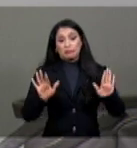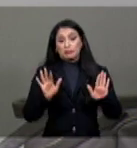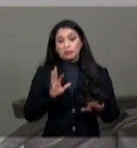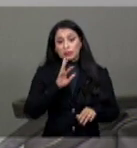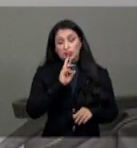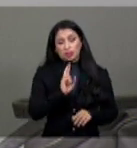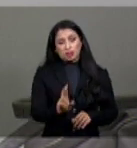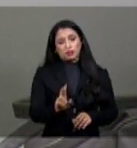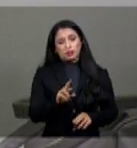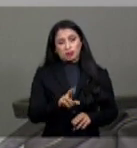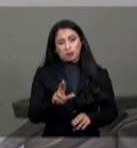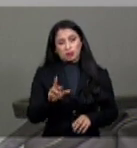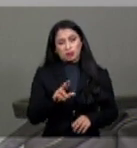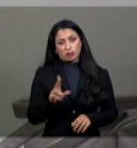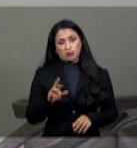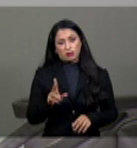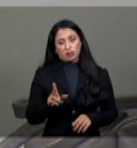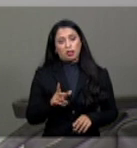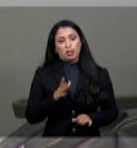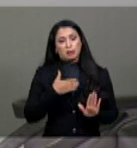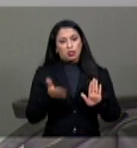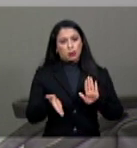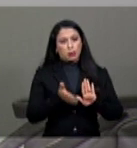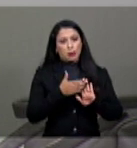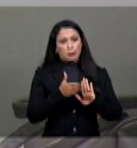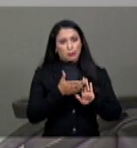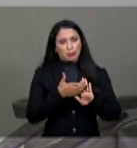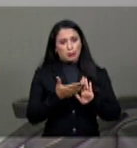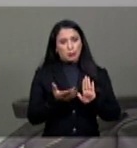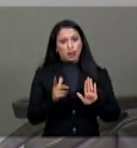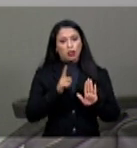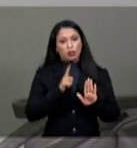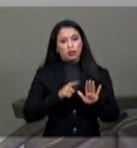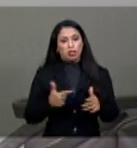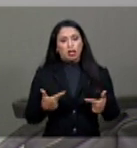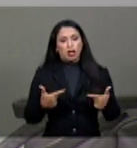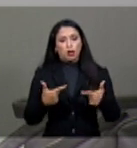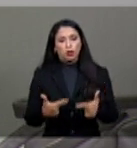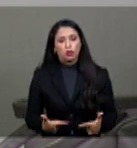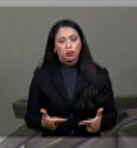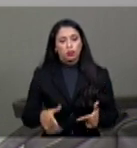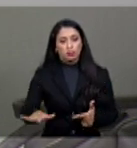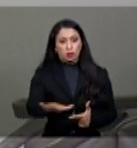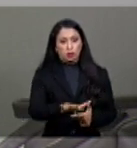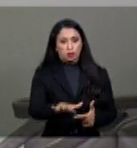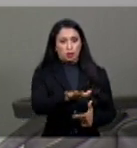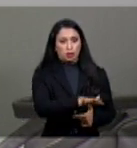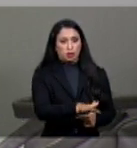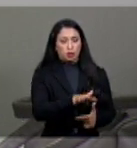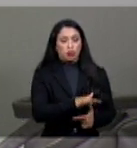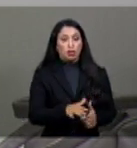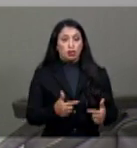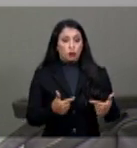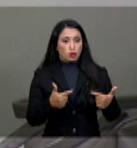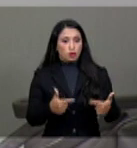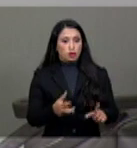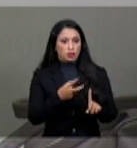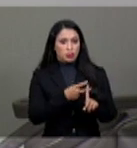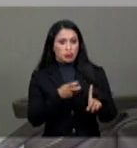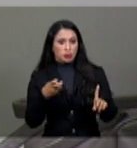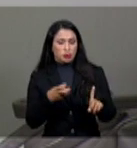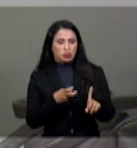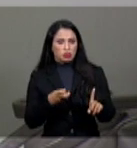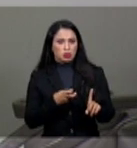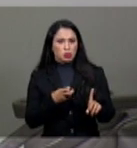soluções diferentes. Mas existe uma pauta que nos une, que é a luta pelo território. E lutar por terras indígenas não é uma